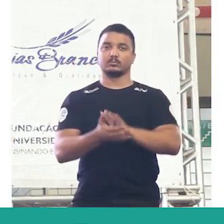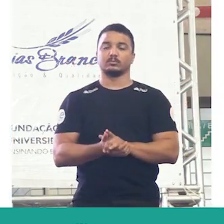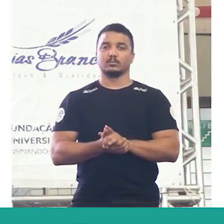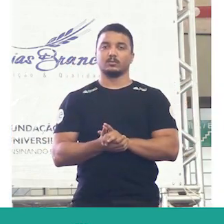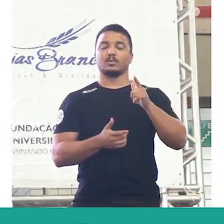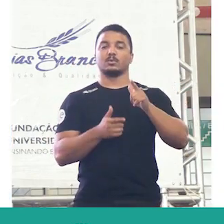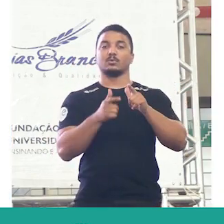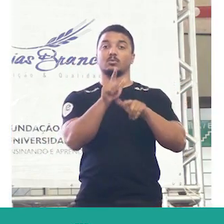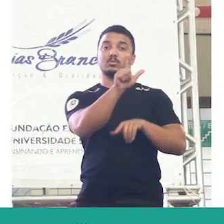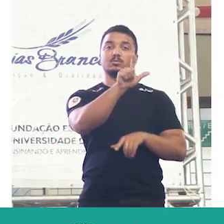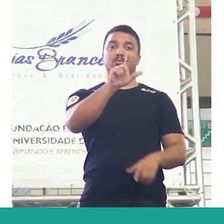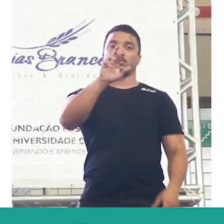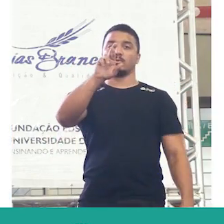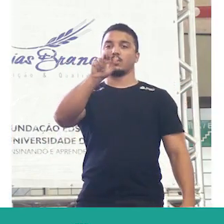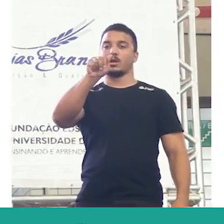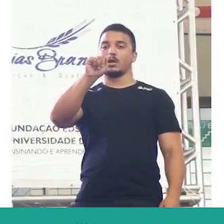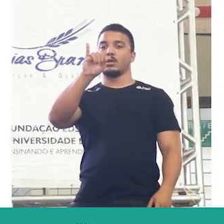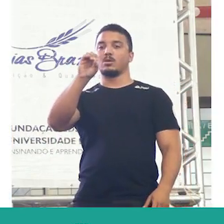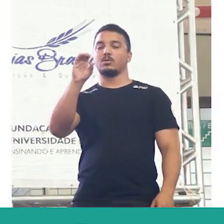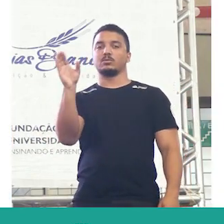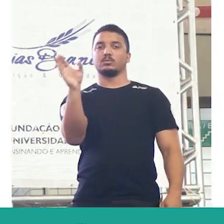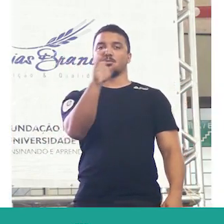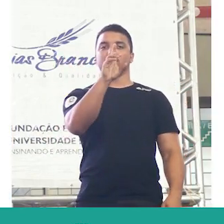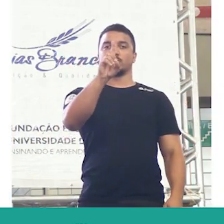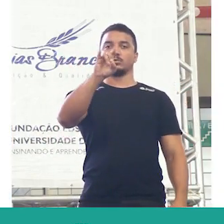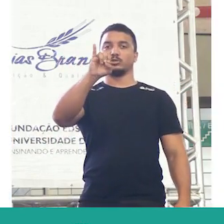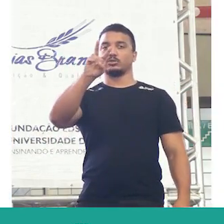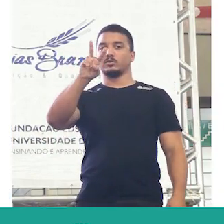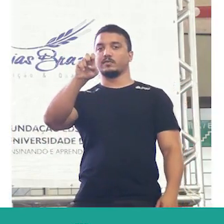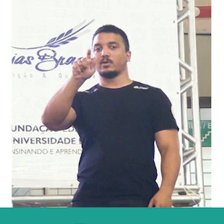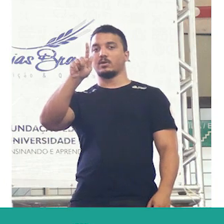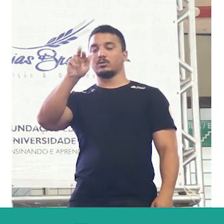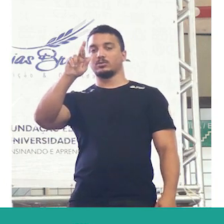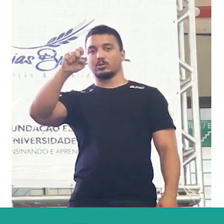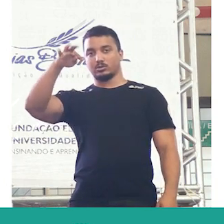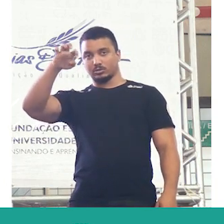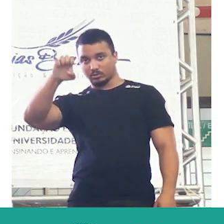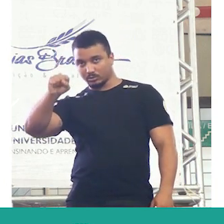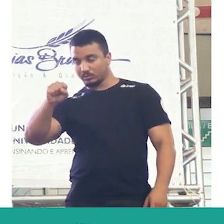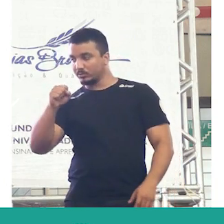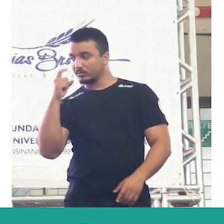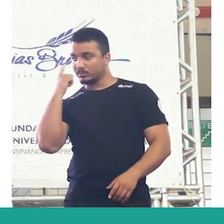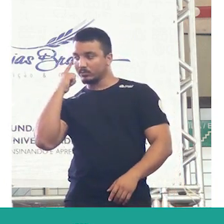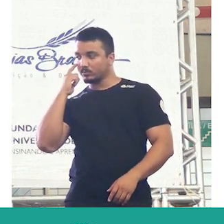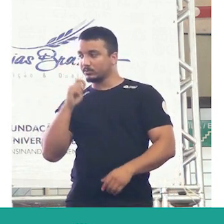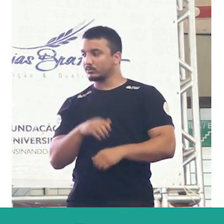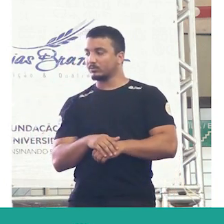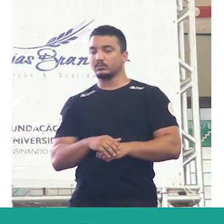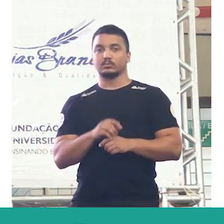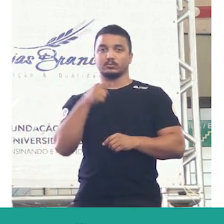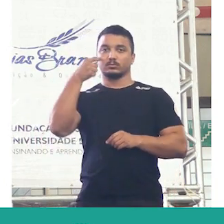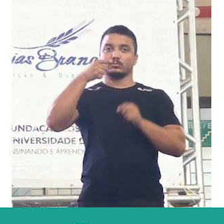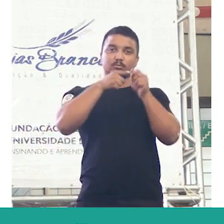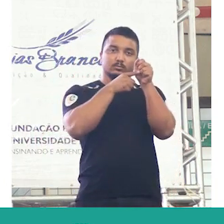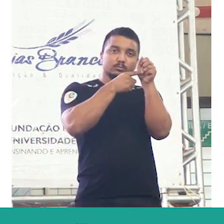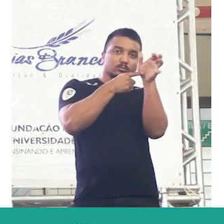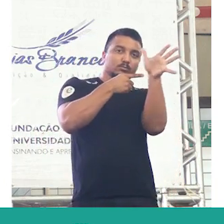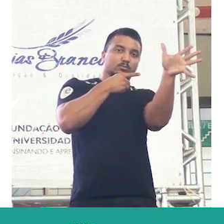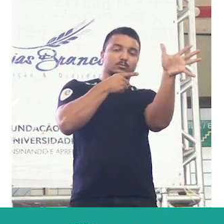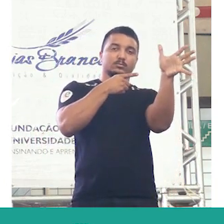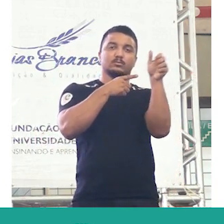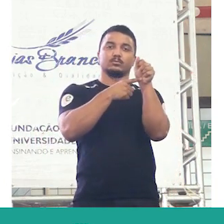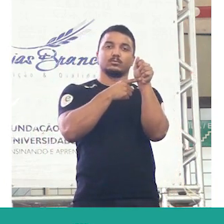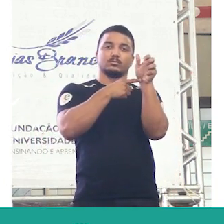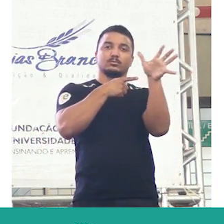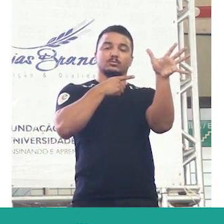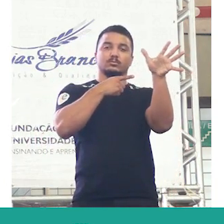raios divergentes? São aqueles que saem de um ponto. Olha a animaçãozinha aí, ó. Ó,